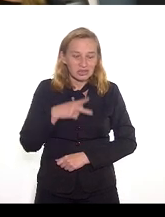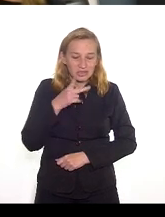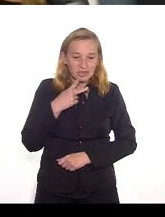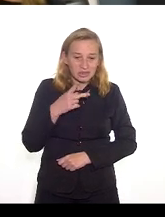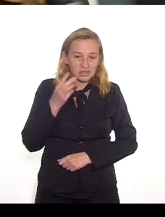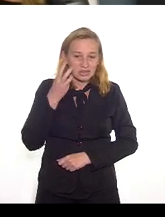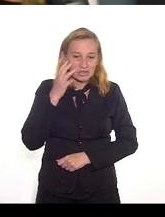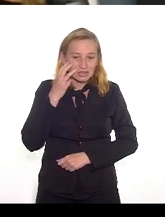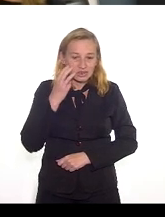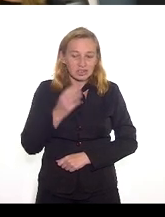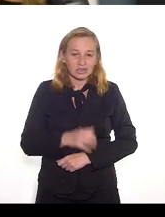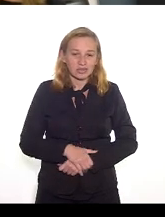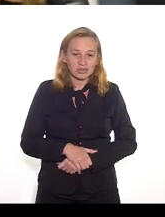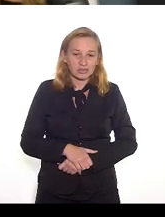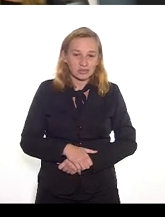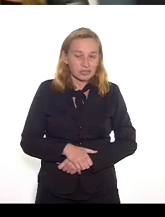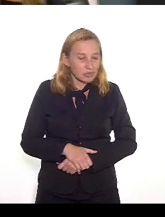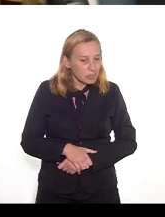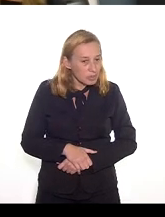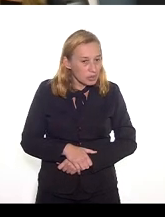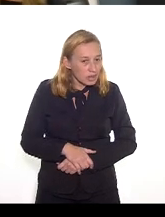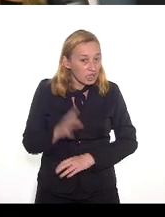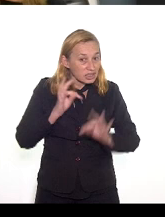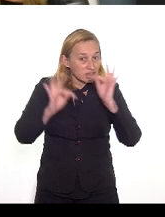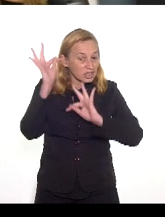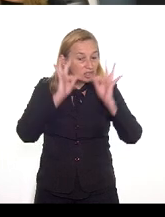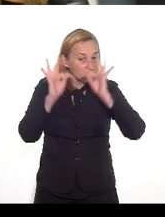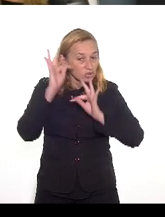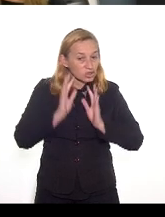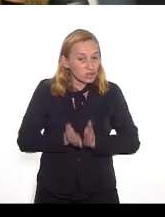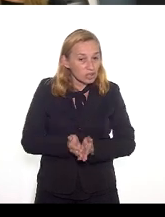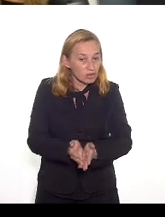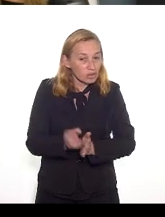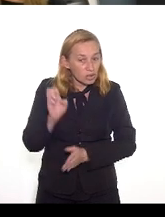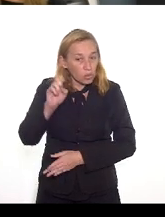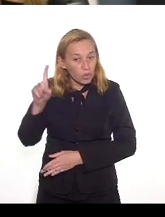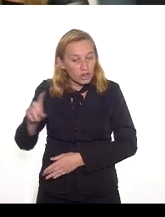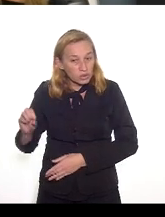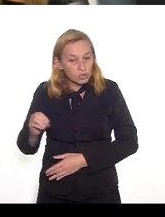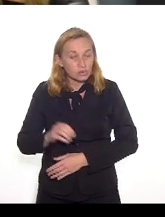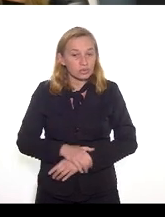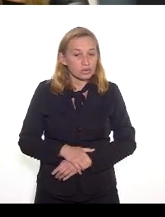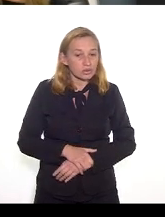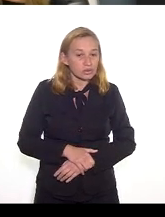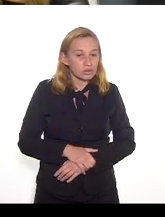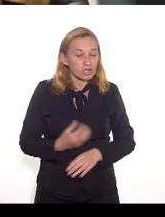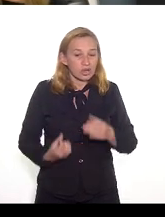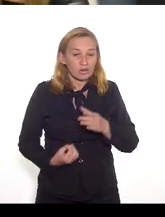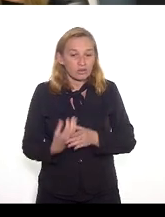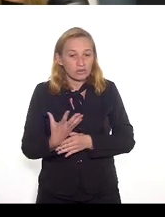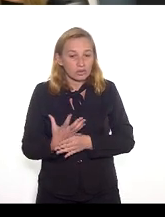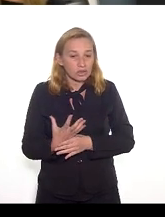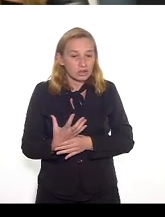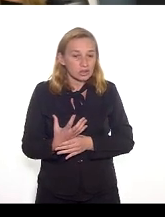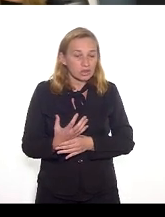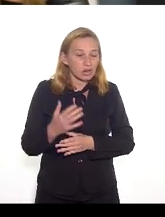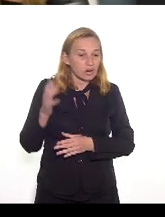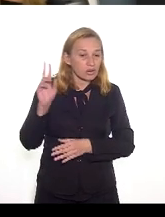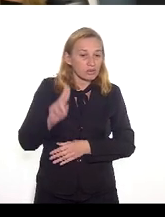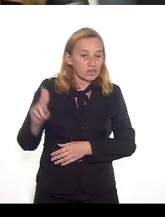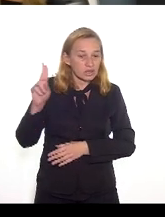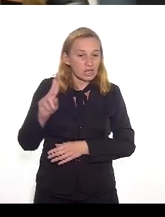eu sou diretor do curso de Tecnologia em Construção Naval da UESO, né, que é a Fundação Centro Universitário Estadual da Zona